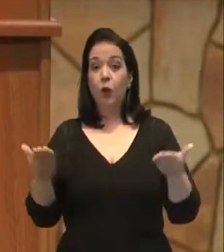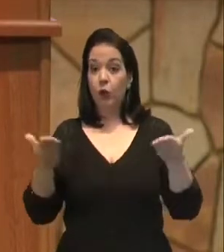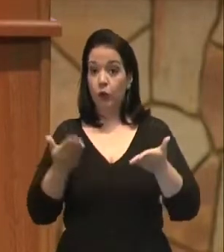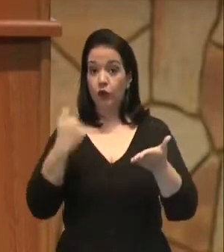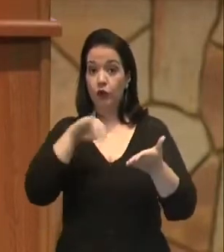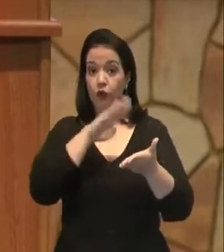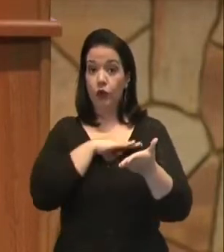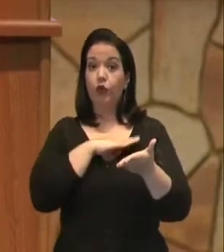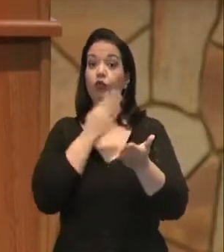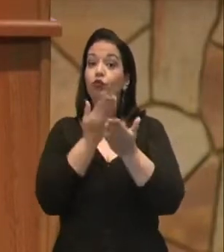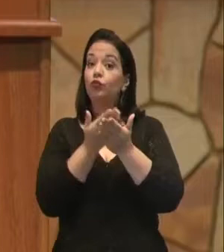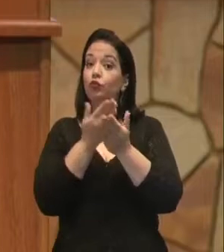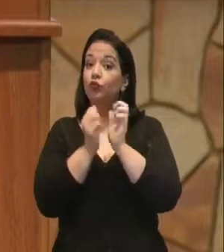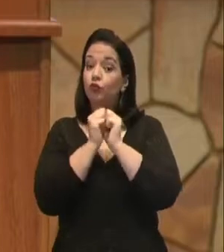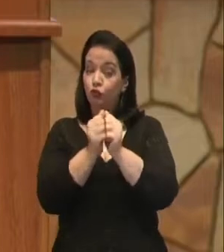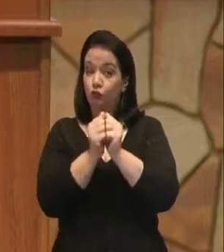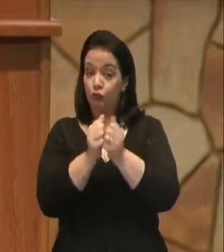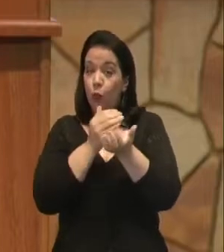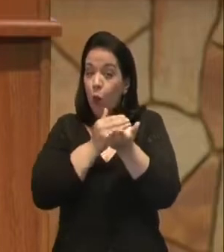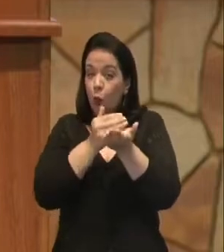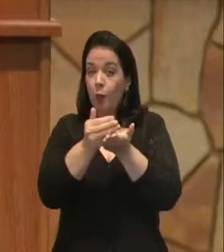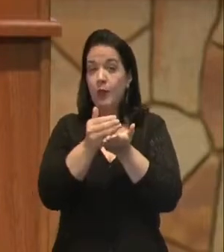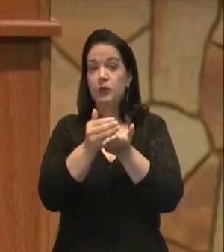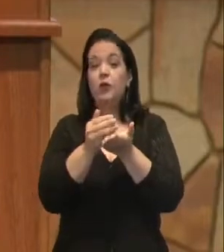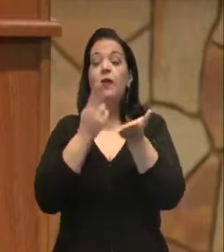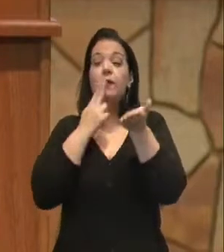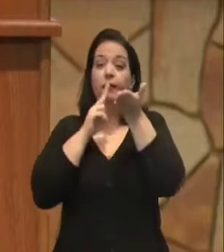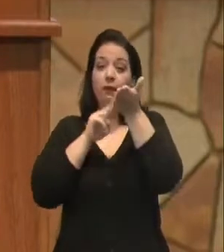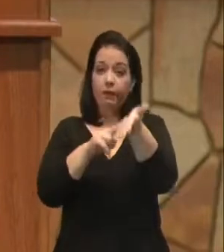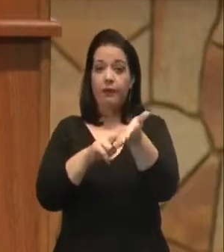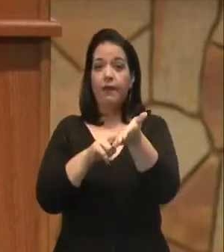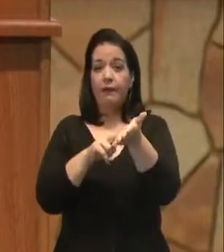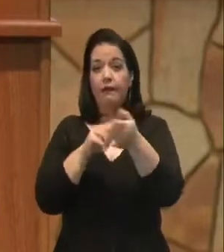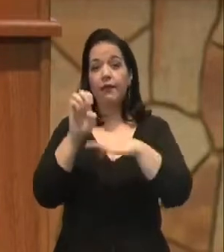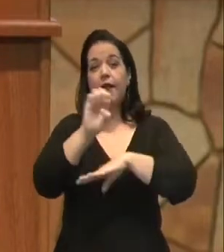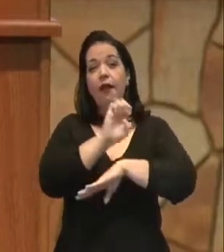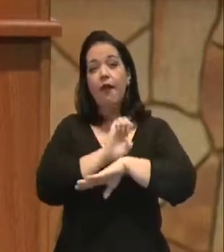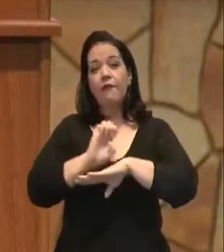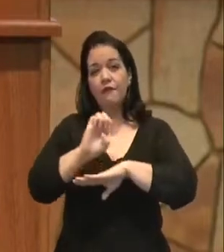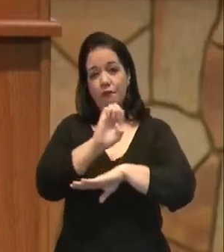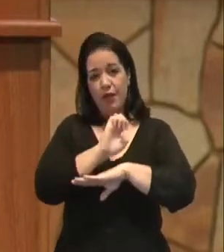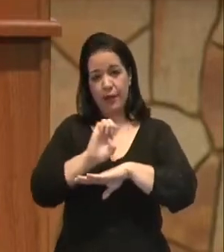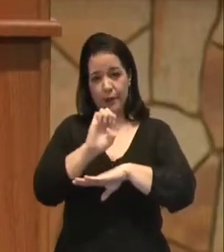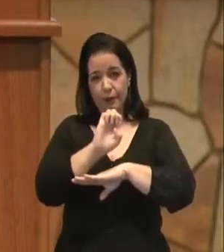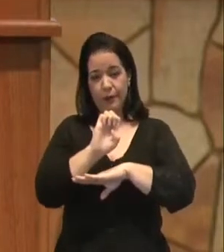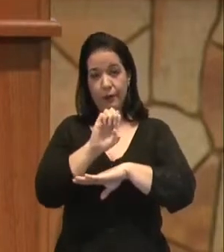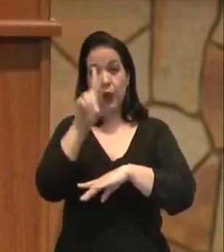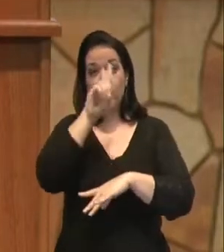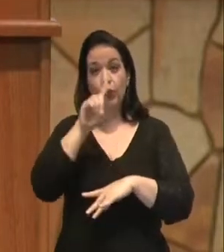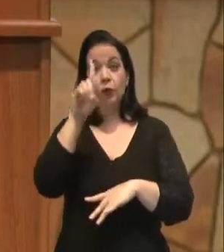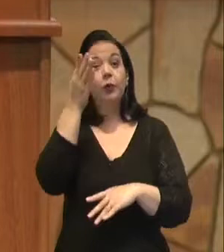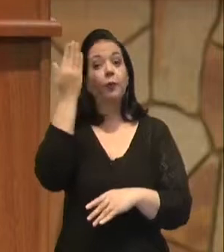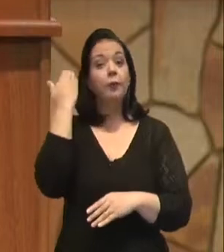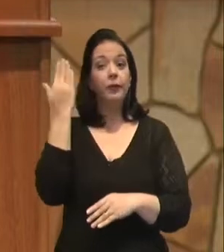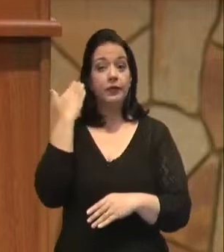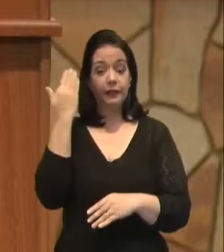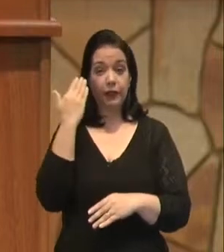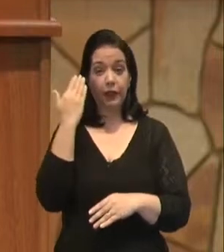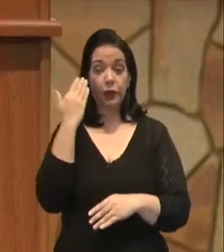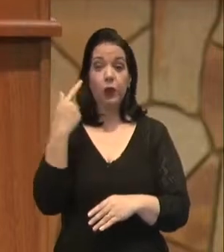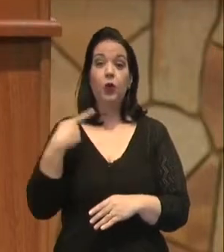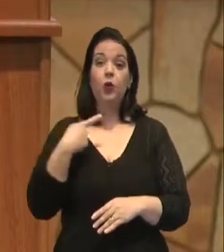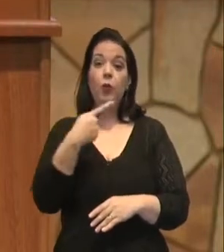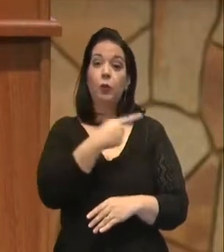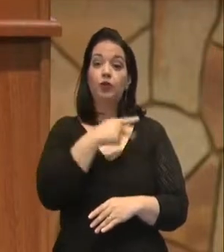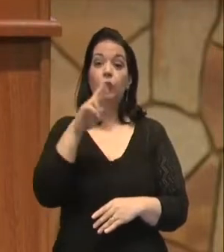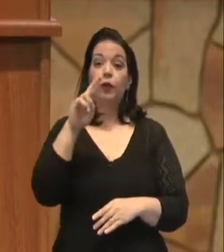da carta de Paulo aos Efésios. No domingo passado, o pastor Renato esteve falando sobre um tema específico que é mencionado